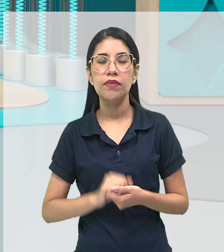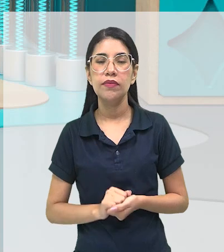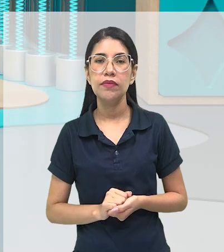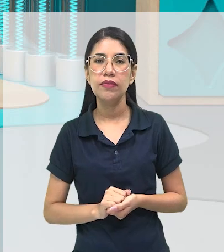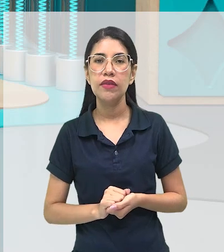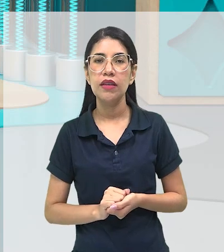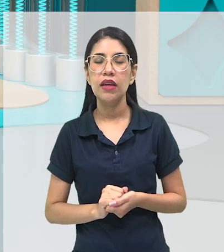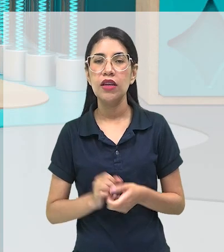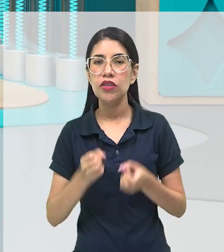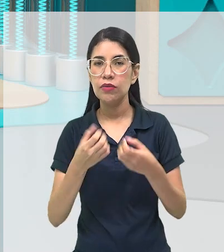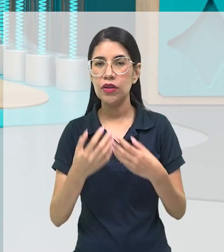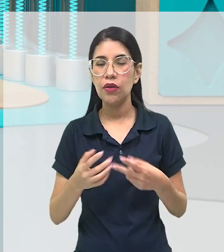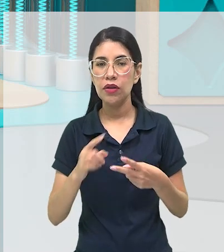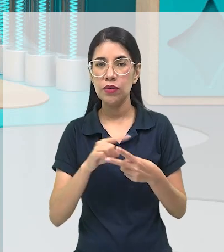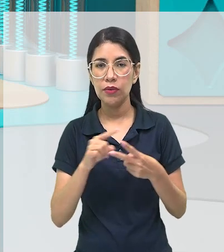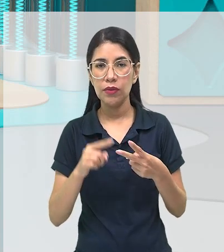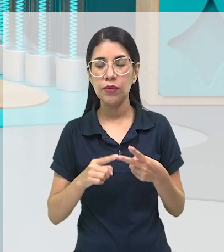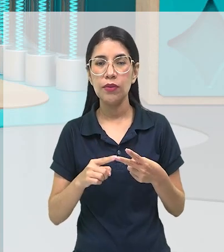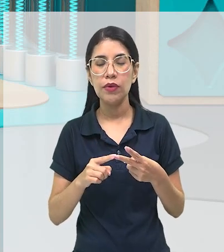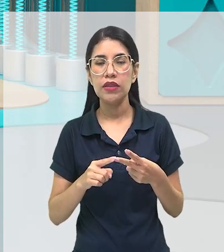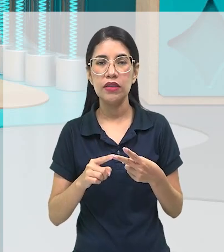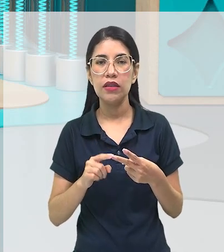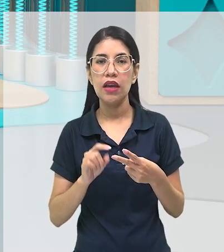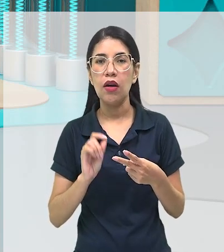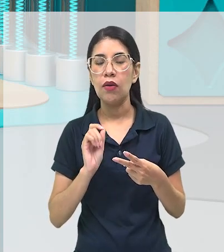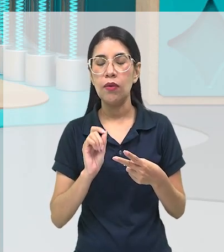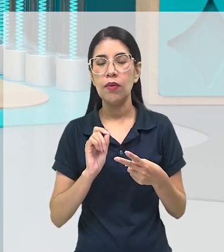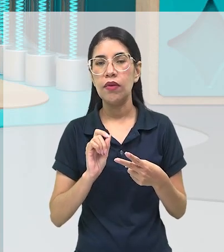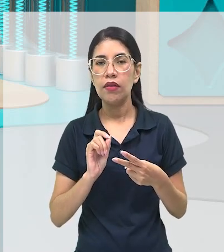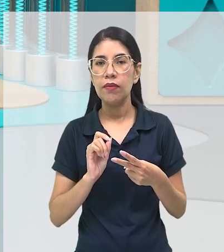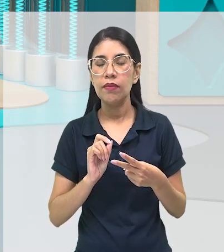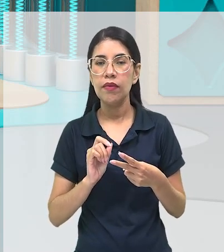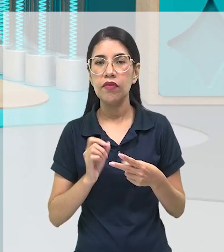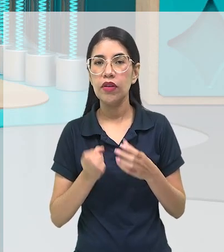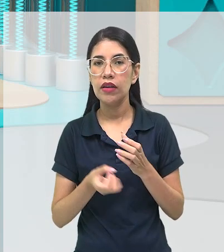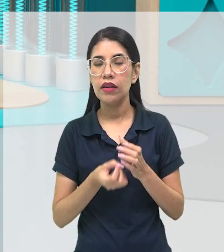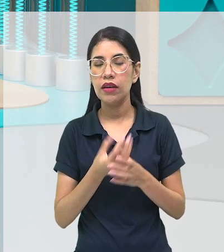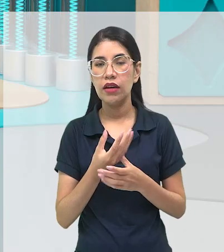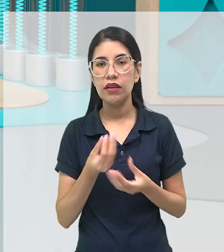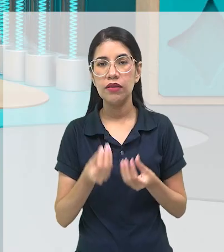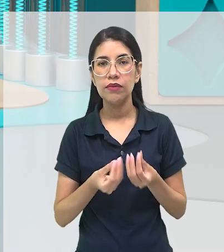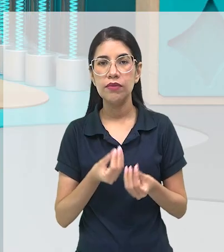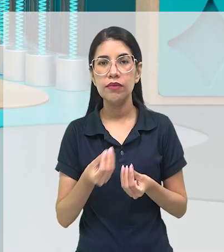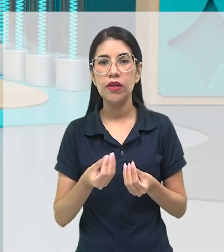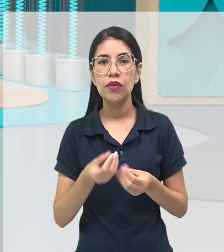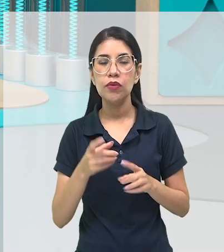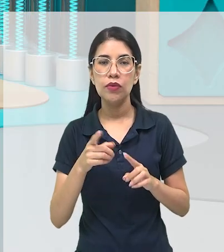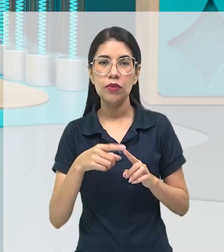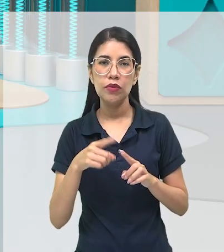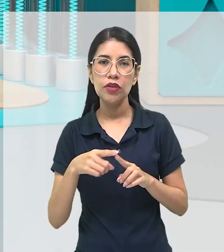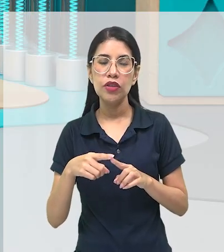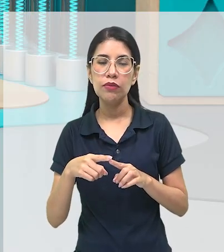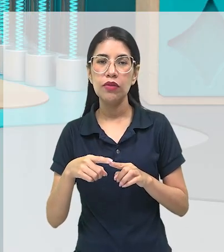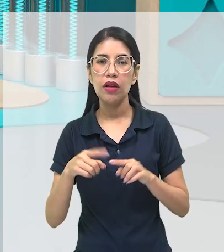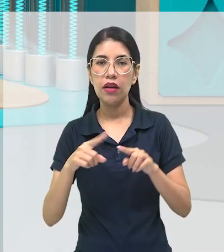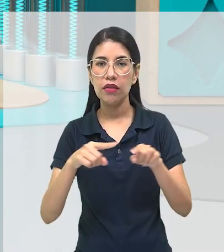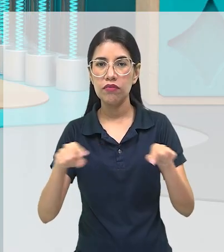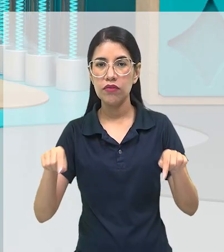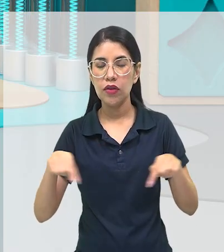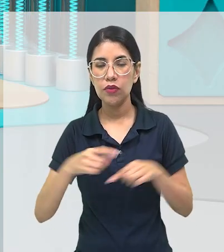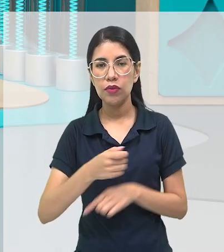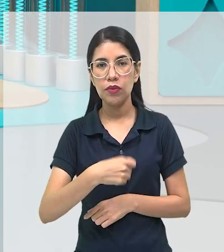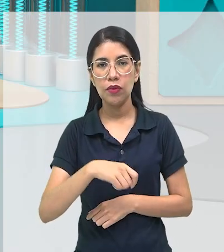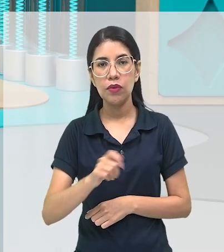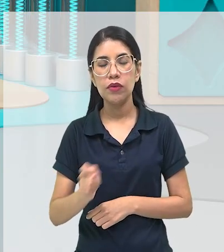aulas que existem 2 versões, A primeira delas é que ela foi criada ali como uma variante do tênis, como um